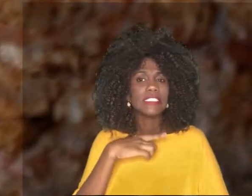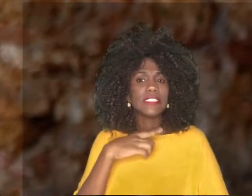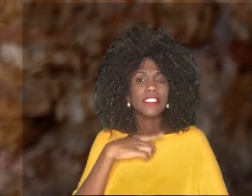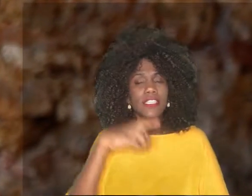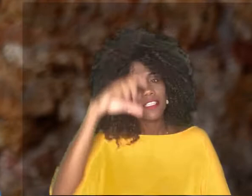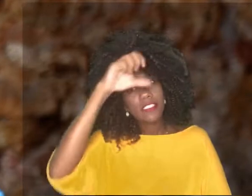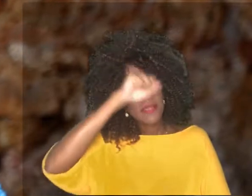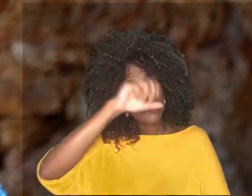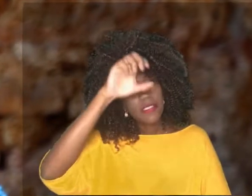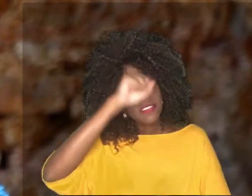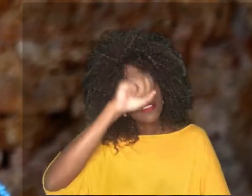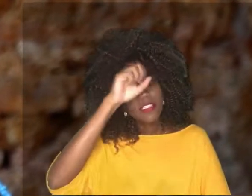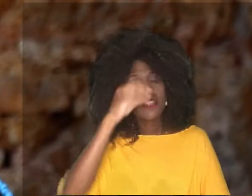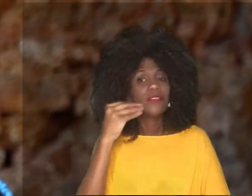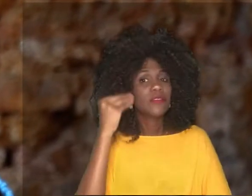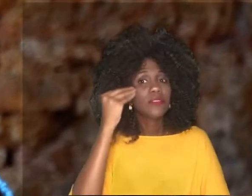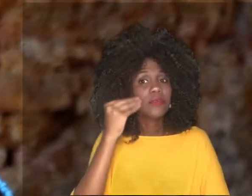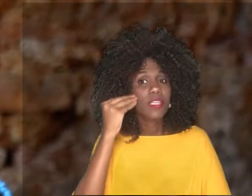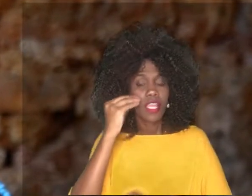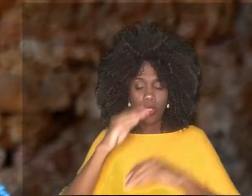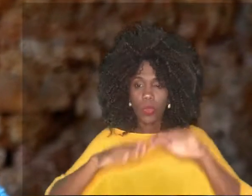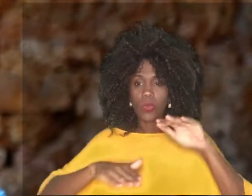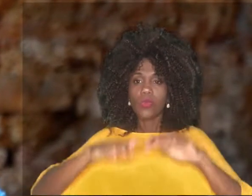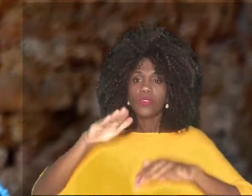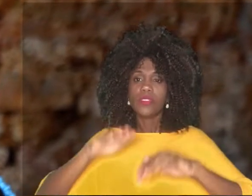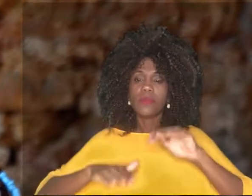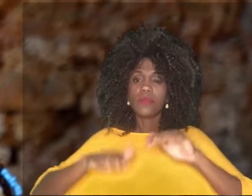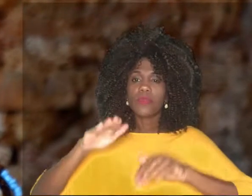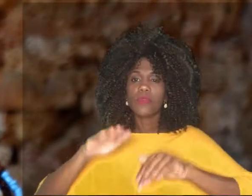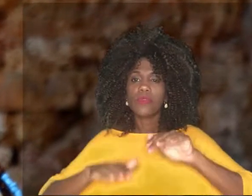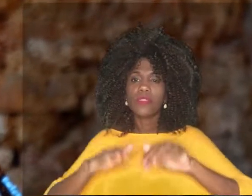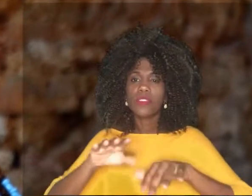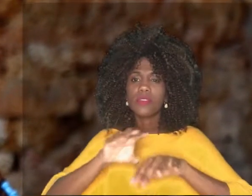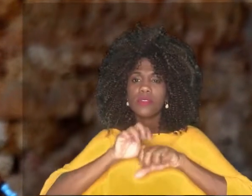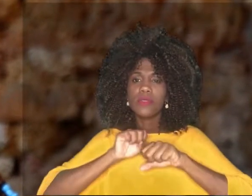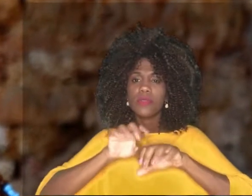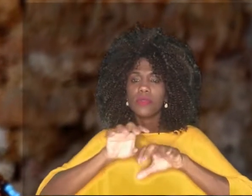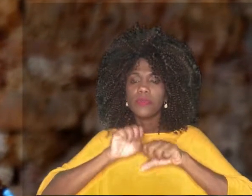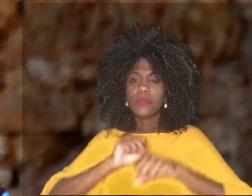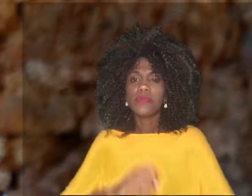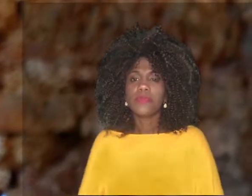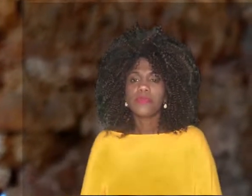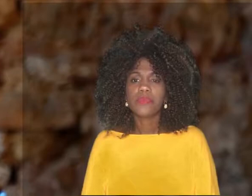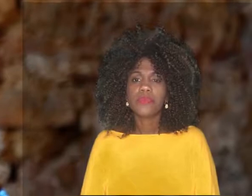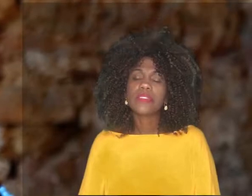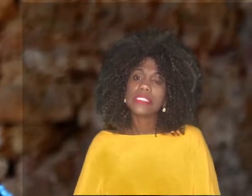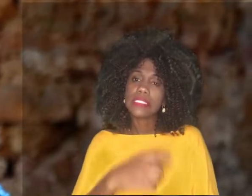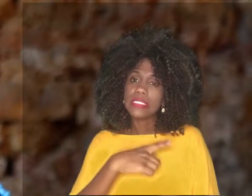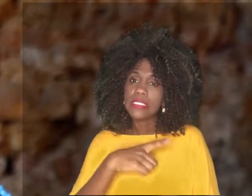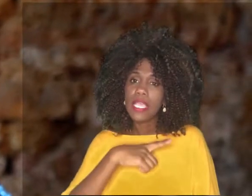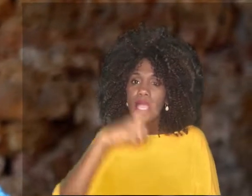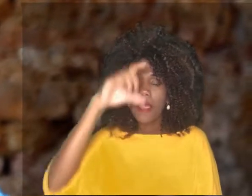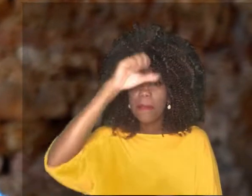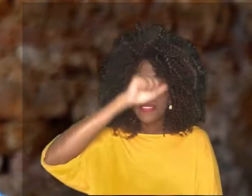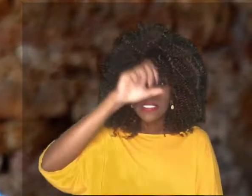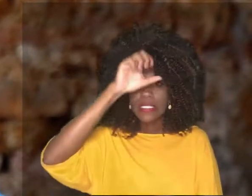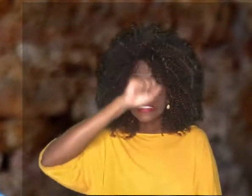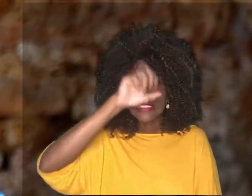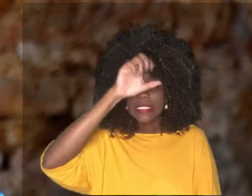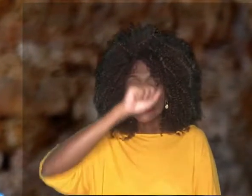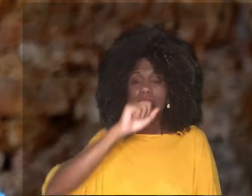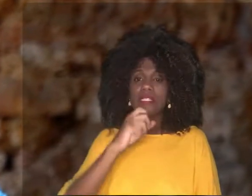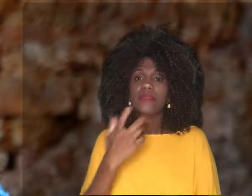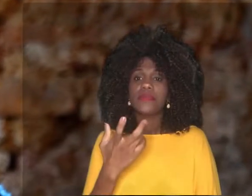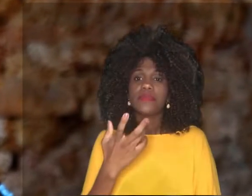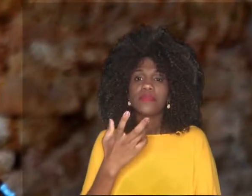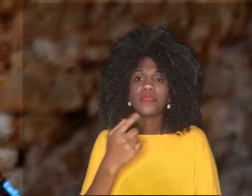esse aprendizado, né, dos tambores, né, de aprender